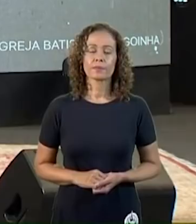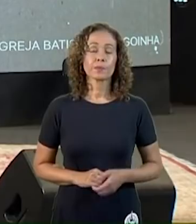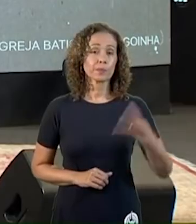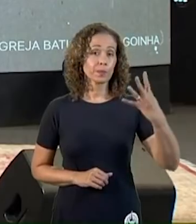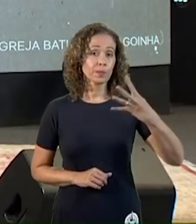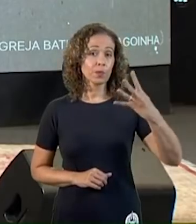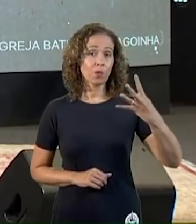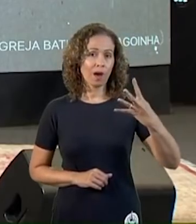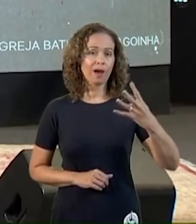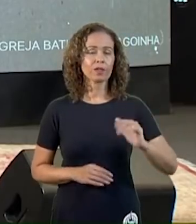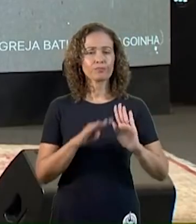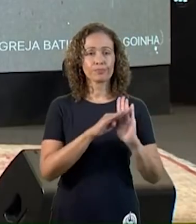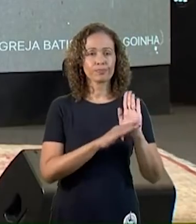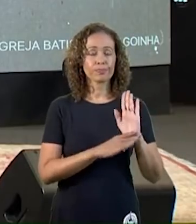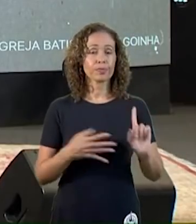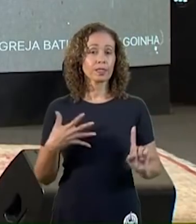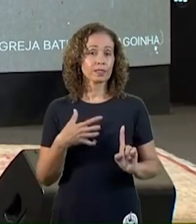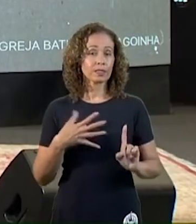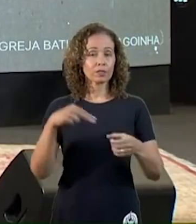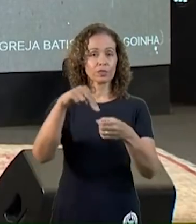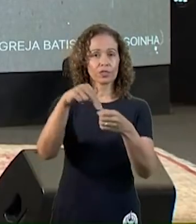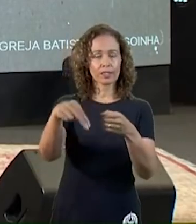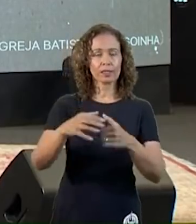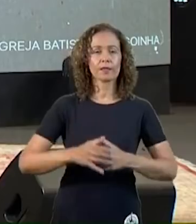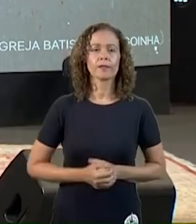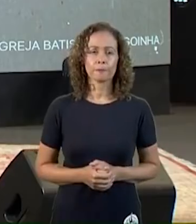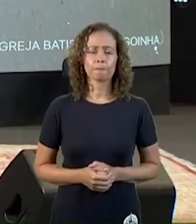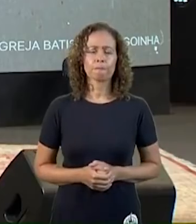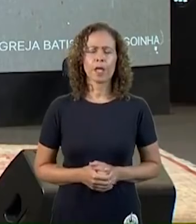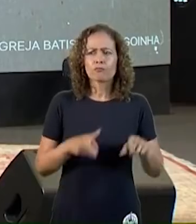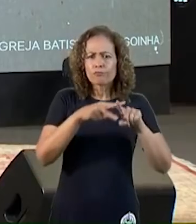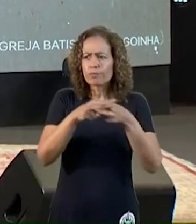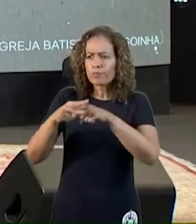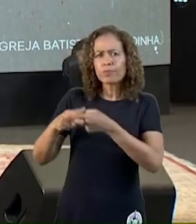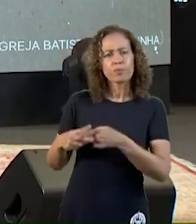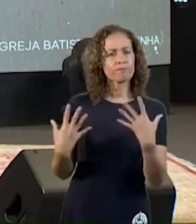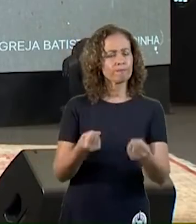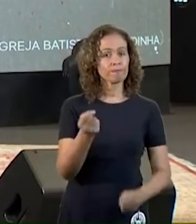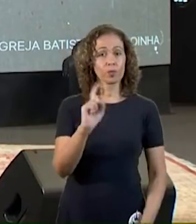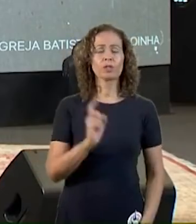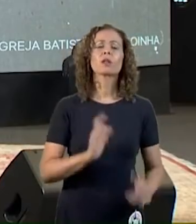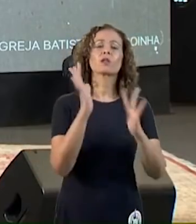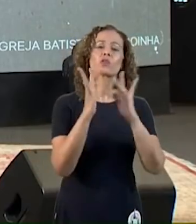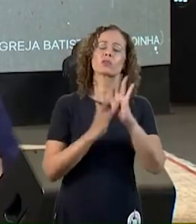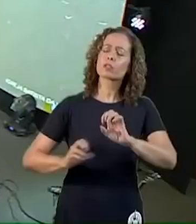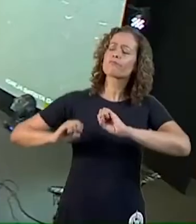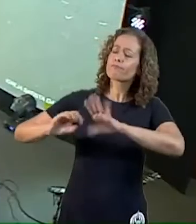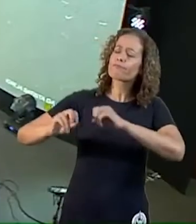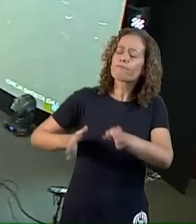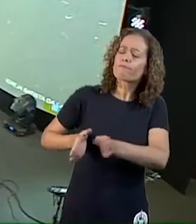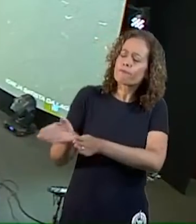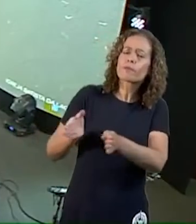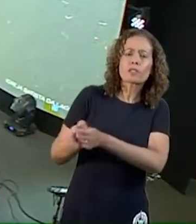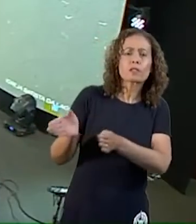Quarta sintoma da síndrome de Nazaré: não aceita a repreensão. Jesus estava tentando repreender os caras e ensiná-los uma coisa